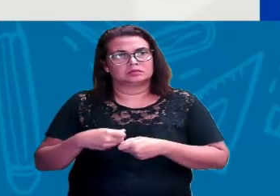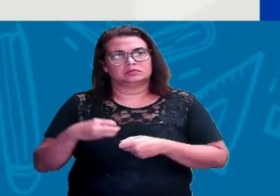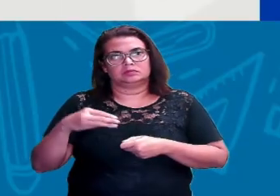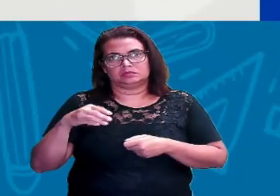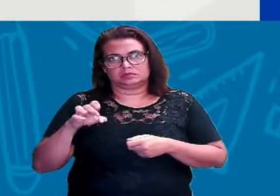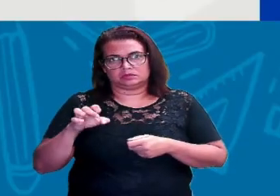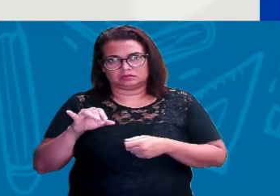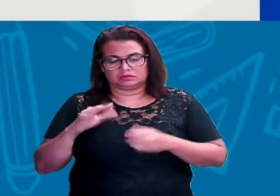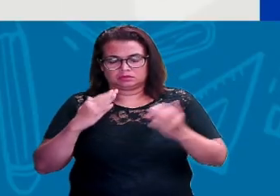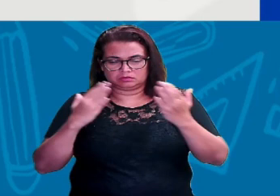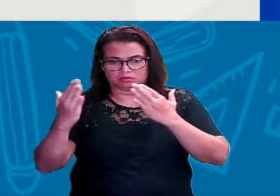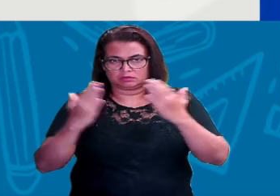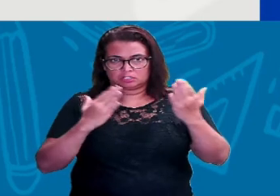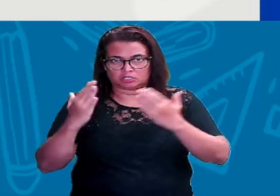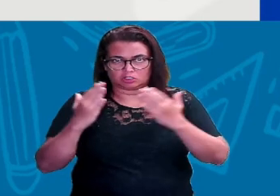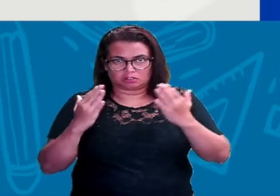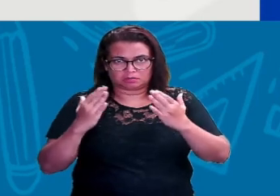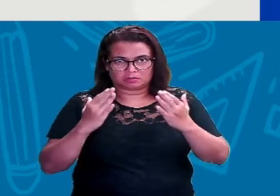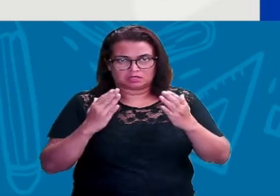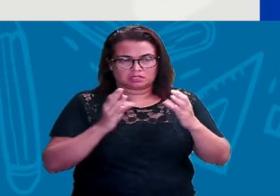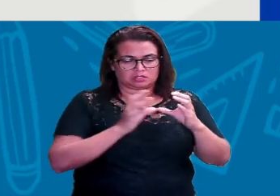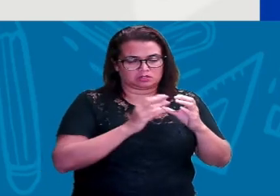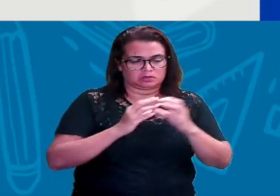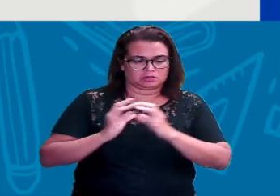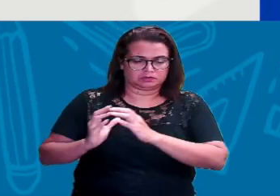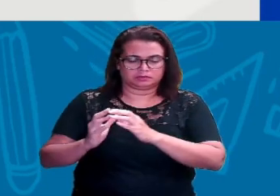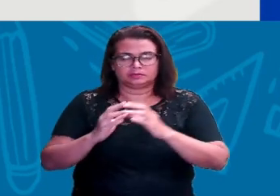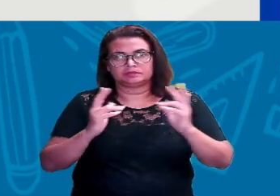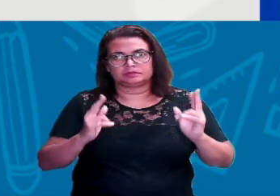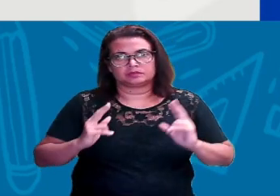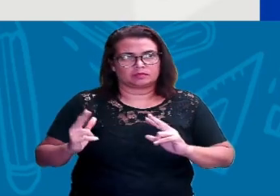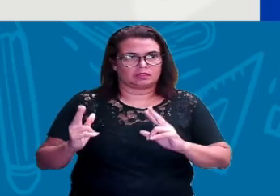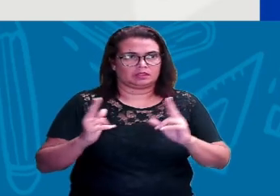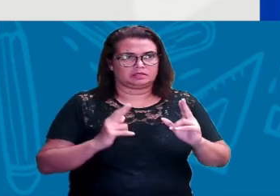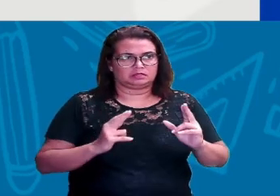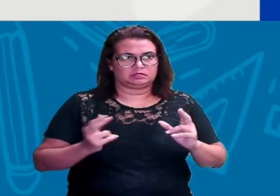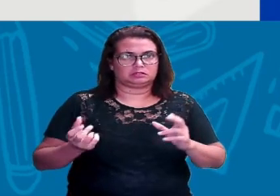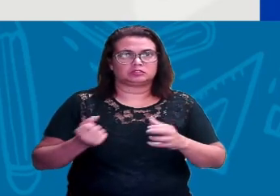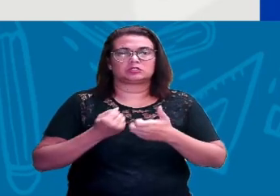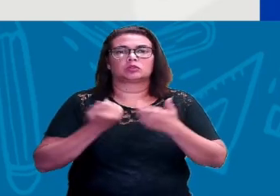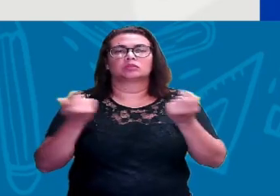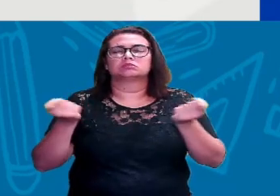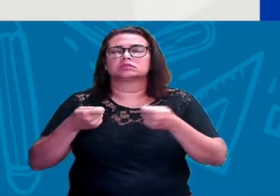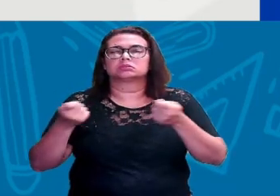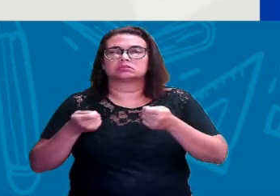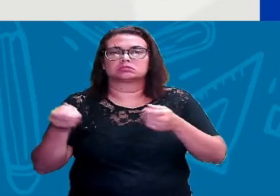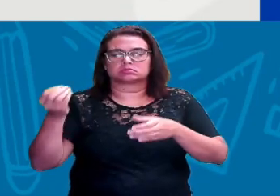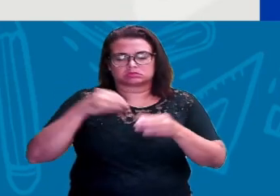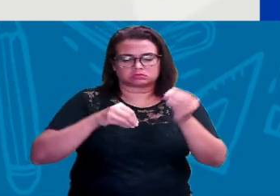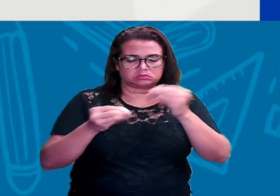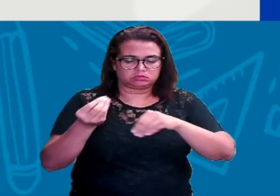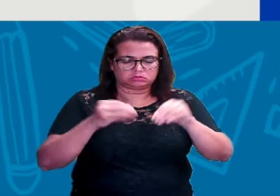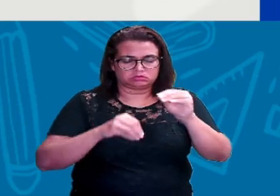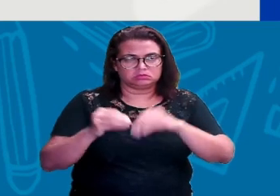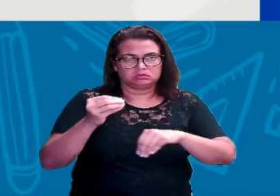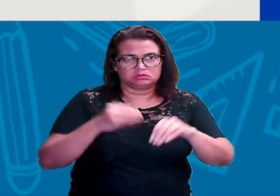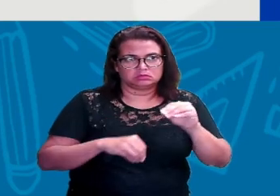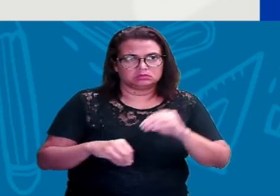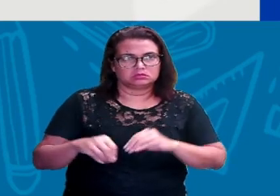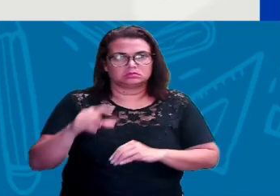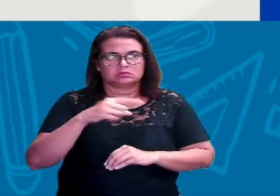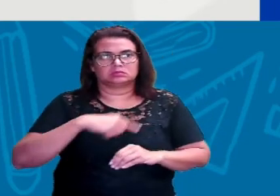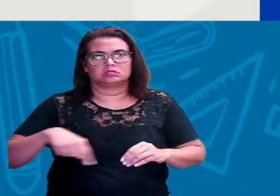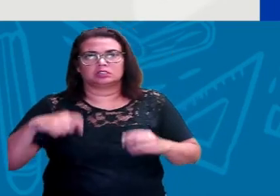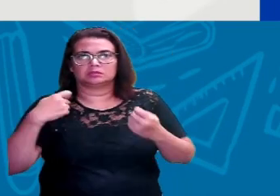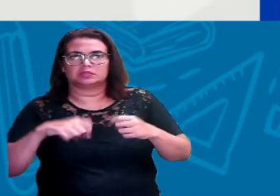Medir é comparar grandezas de mesma espécie, quantas vezes uma cabe na outra. Medimos porque temos